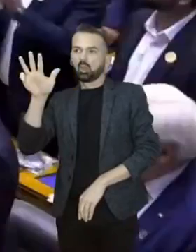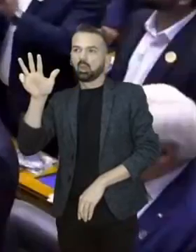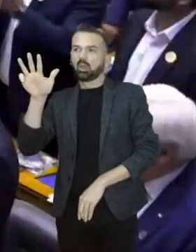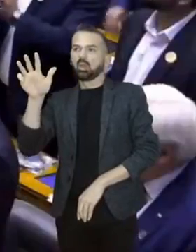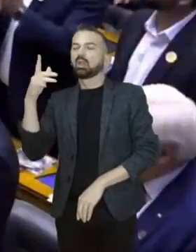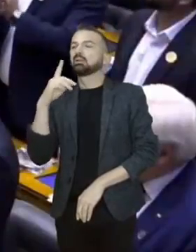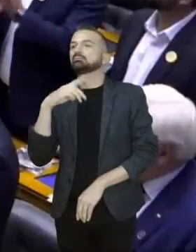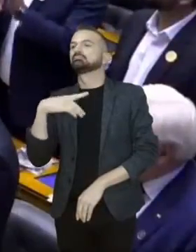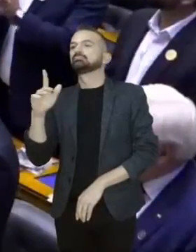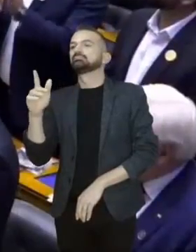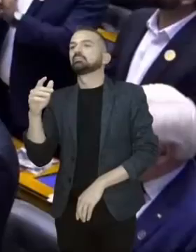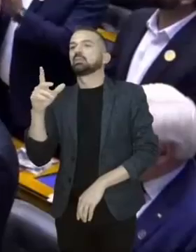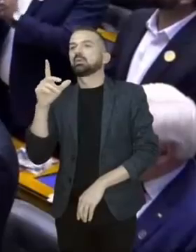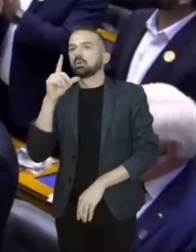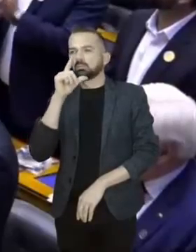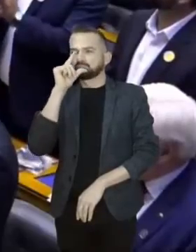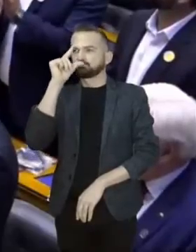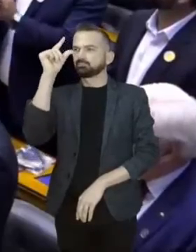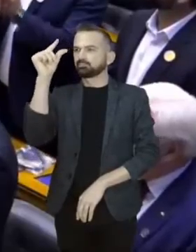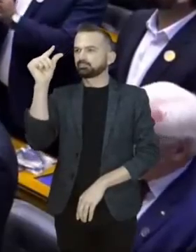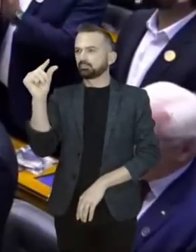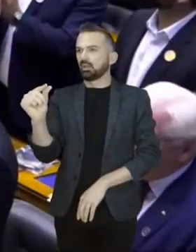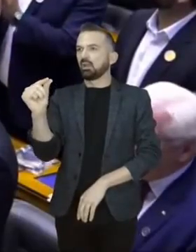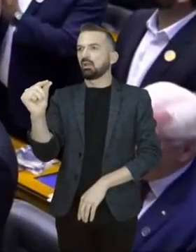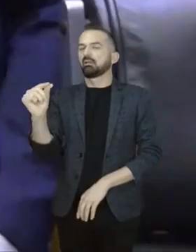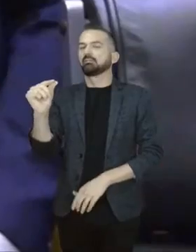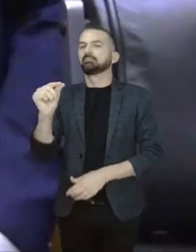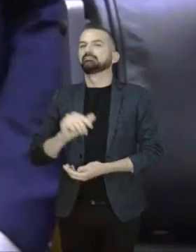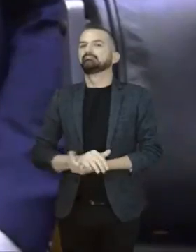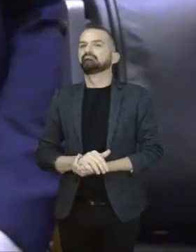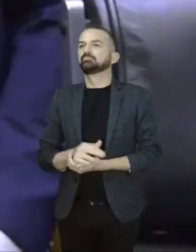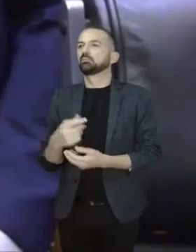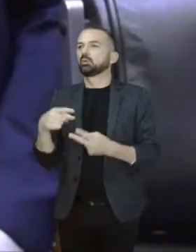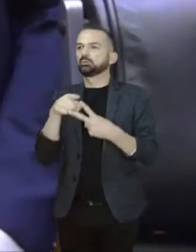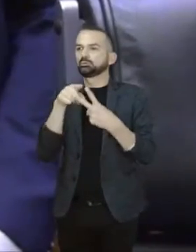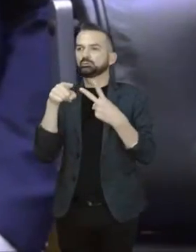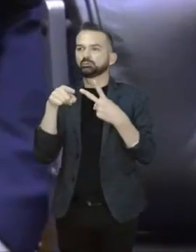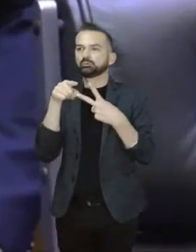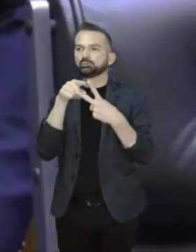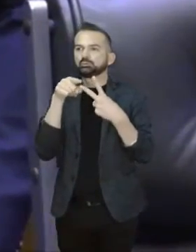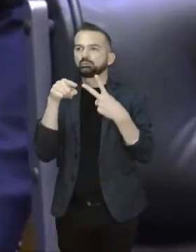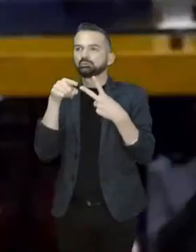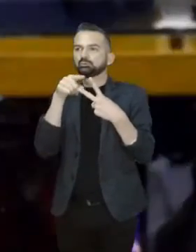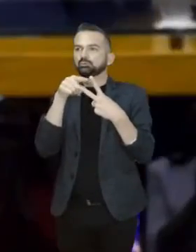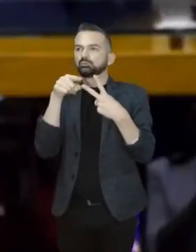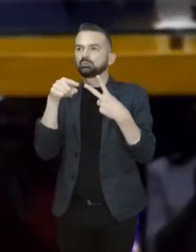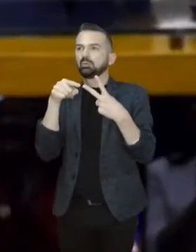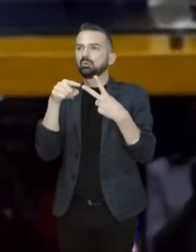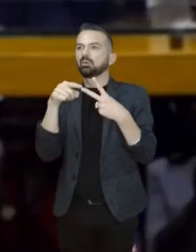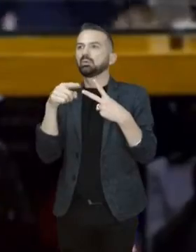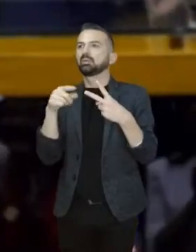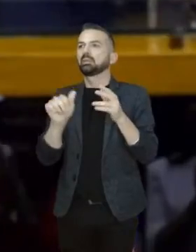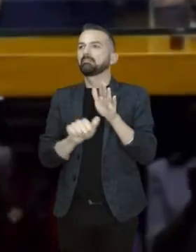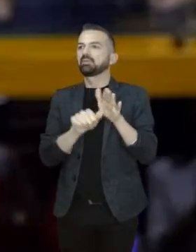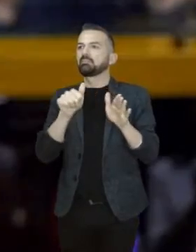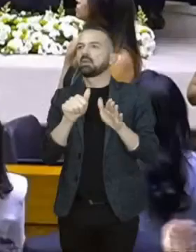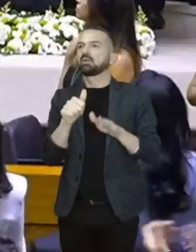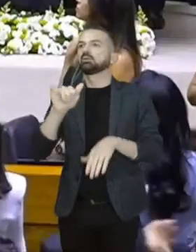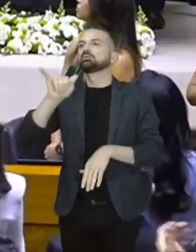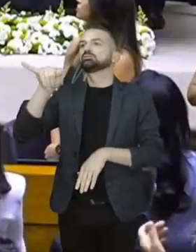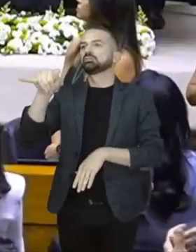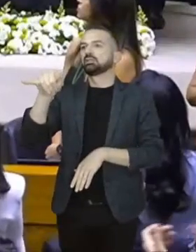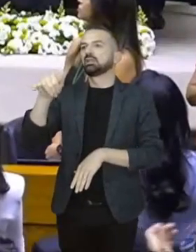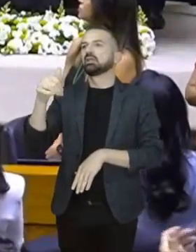José Rodrigues Alckmin Filho, respectivamente, para o período de 1º de janeiro de 2023